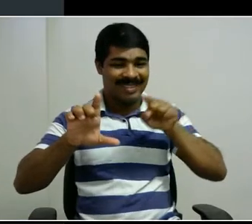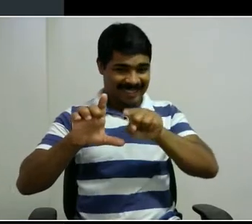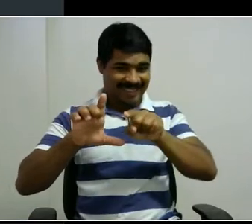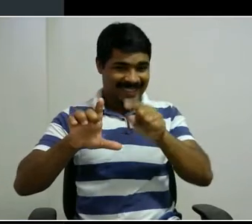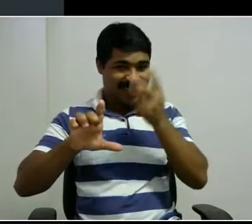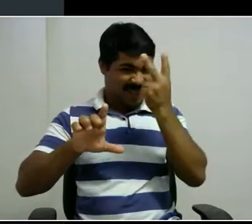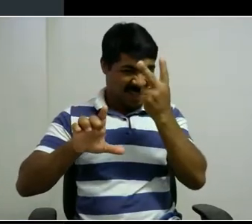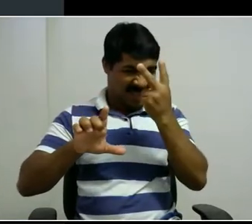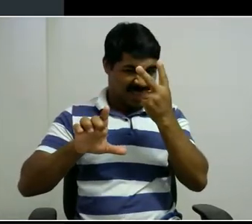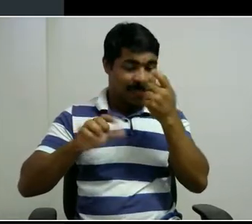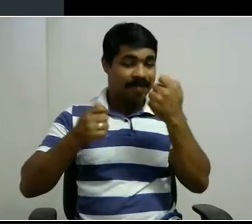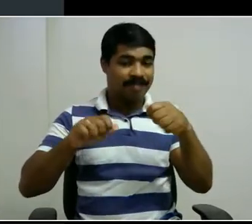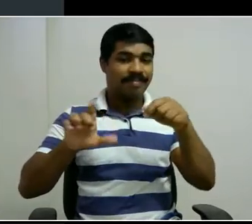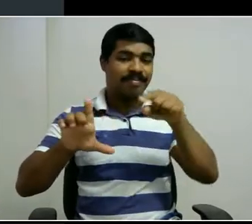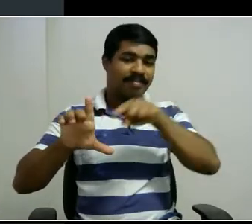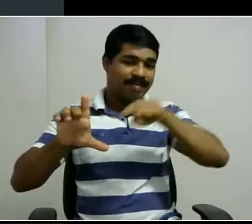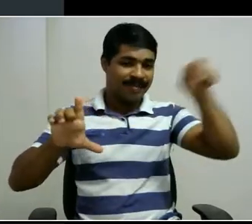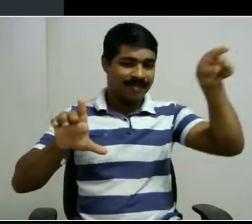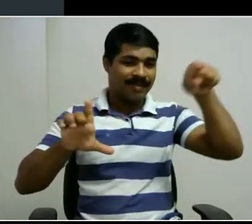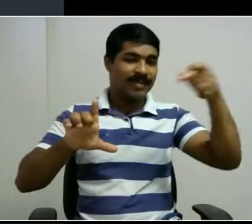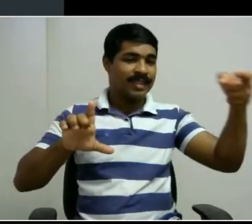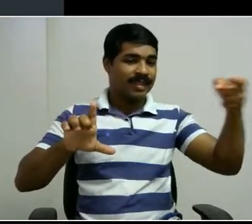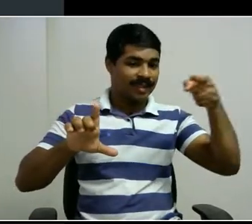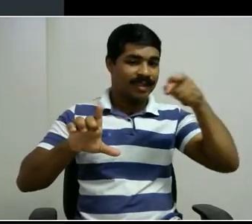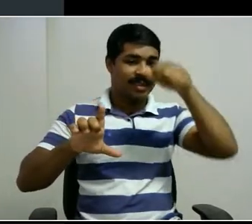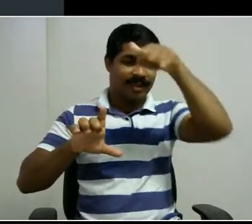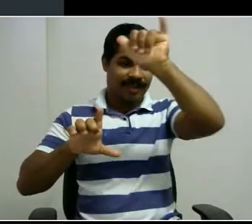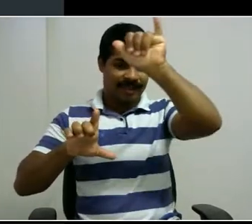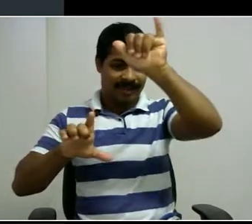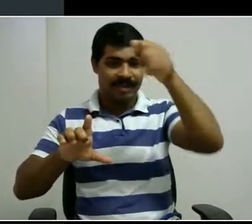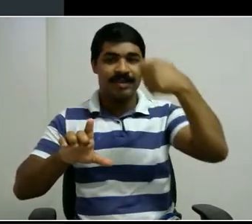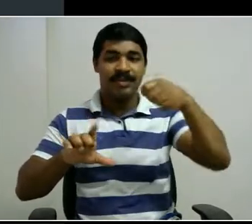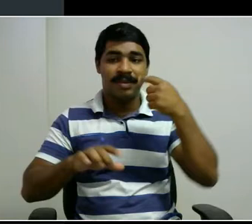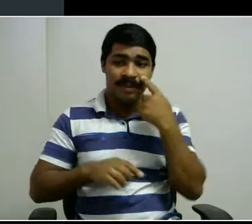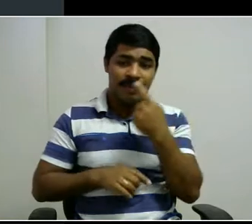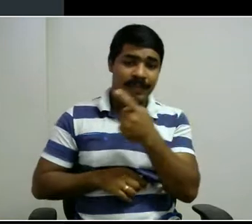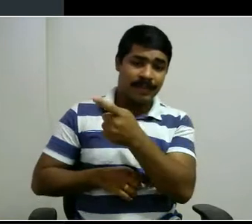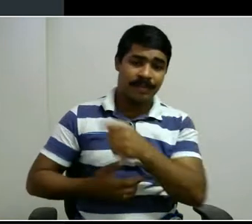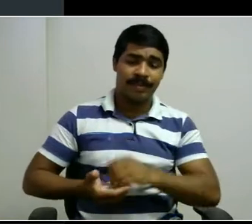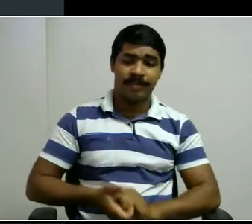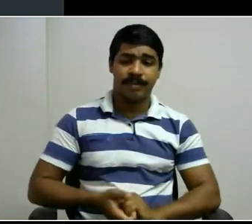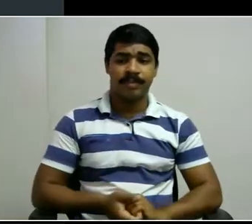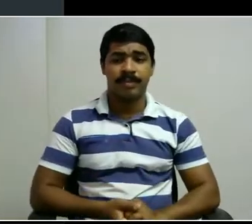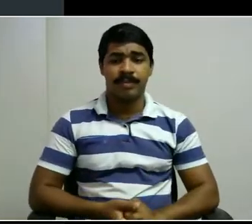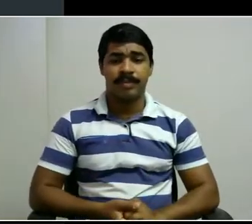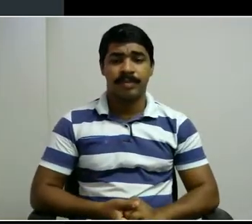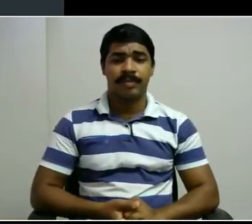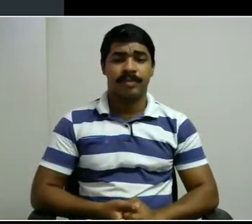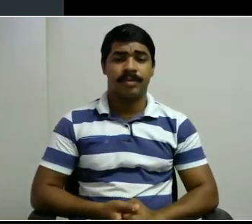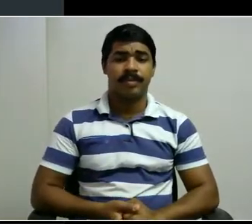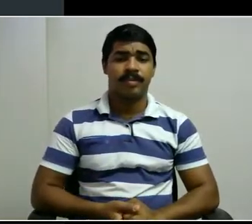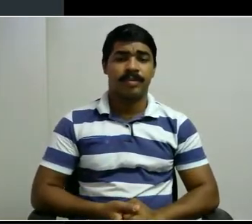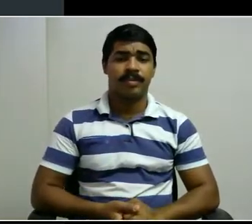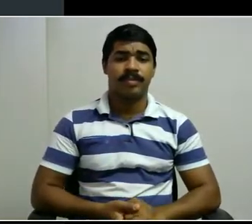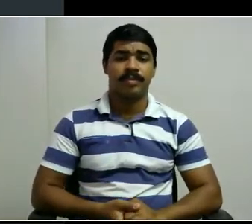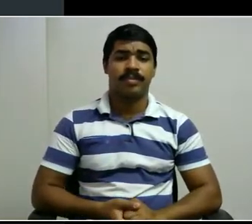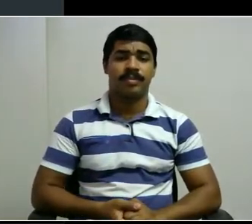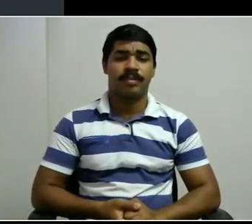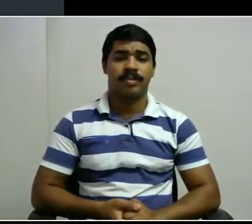ponto onde a função corta o eixo y. Tá? Então aqui nós temos o eixo y, que é esse aqui. Esse aqui é o eixo x.